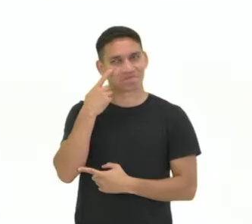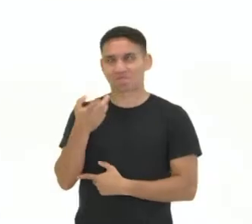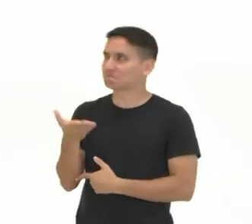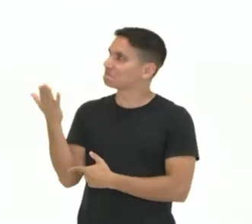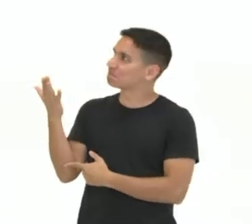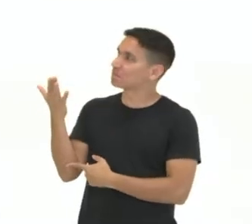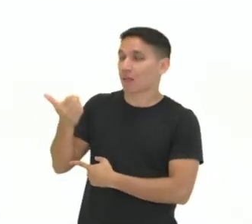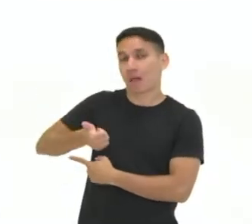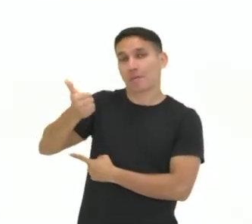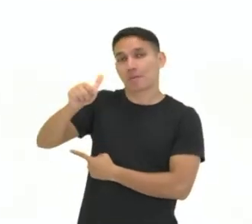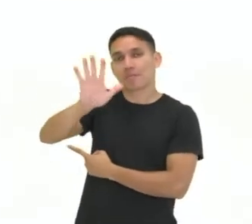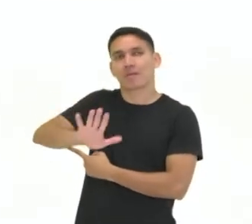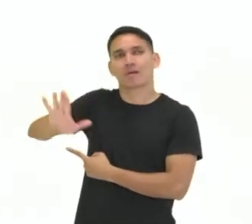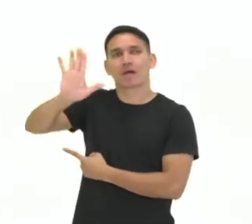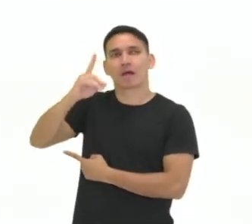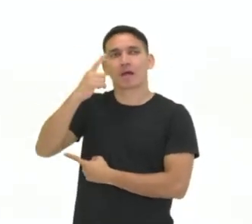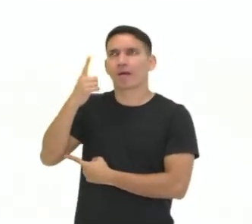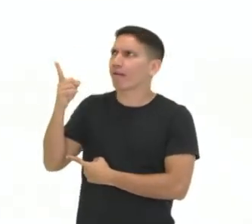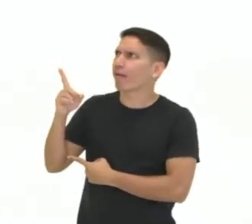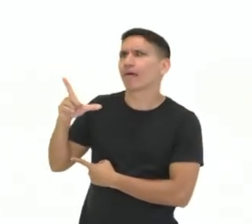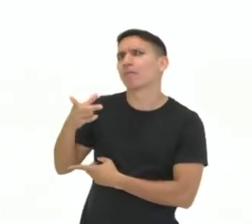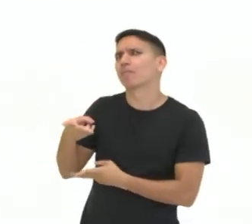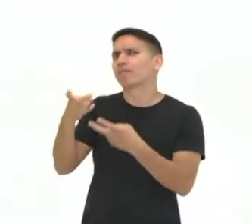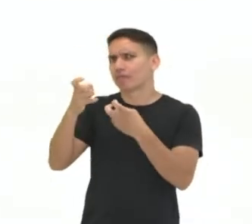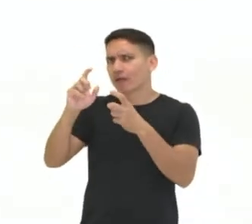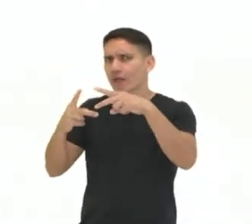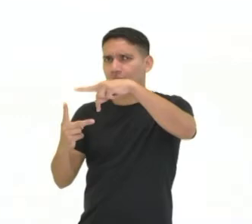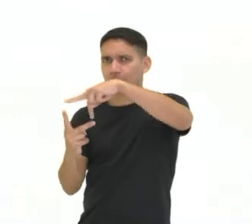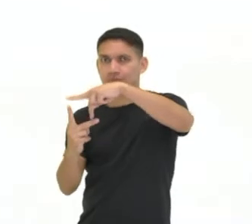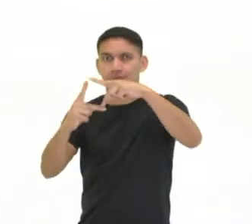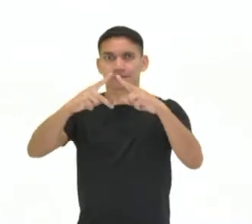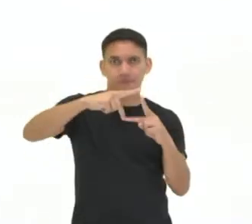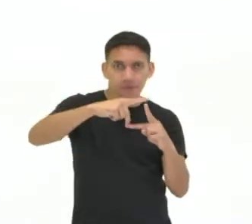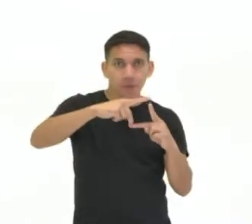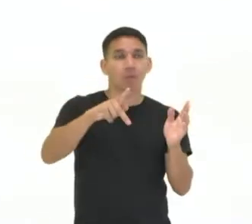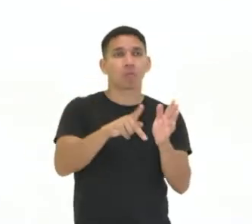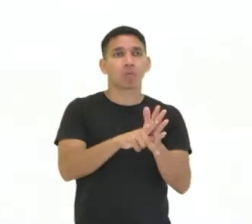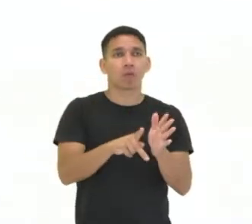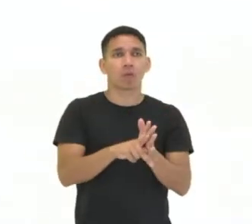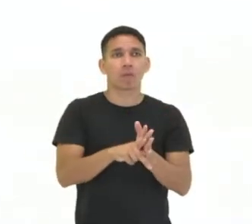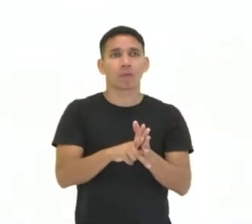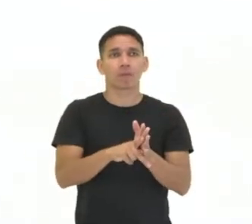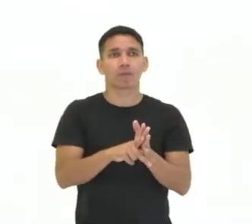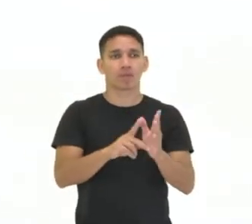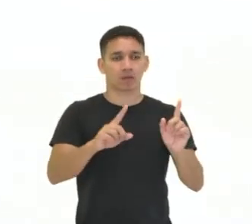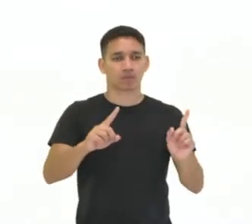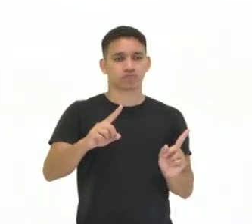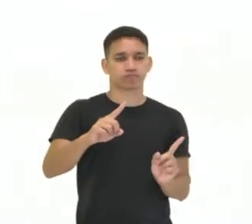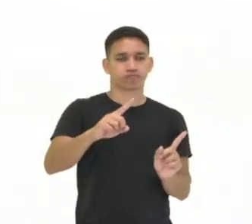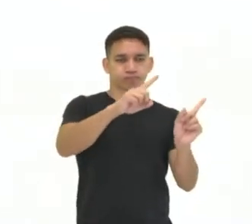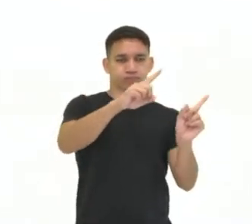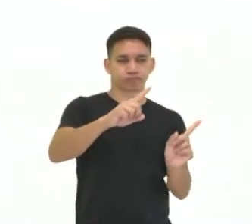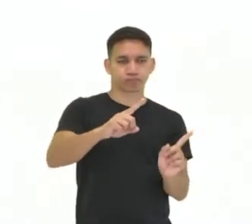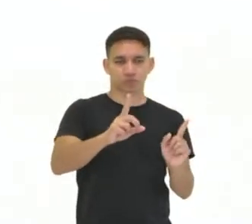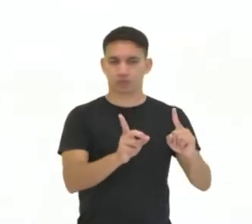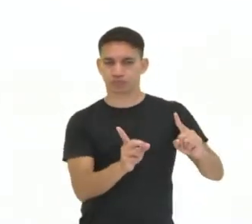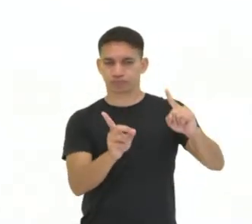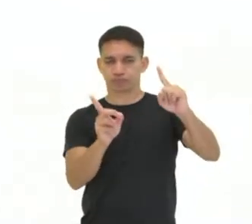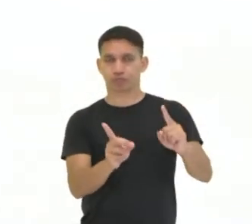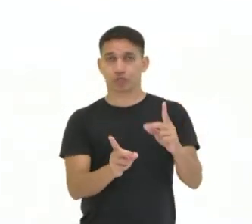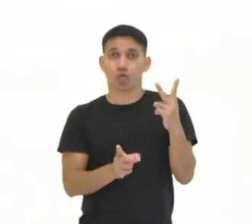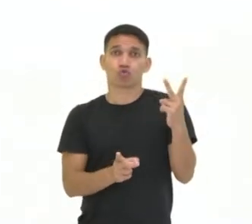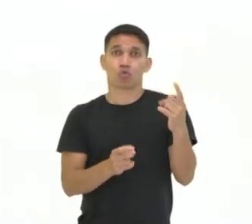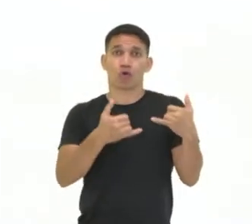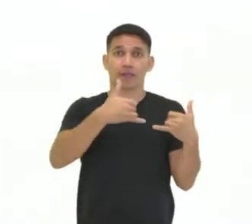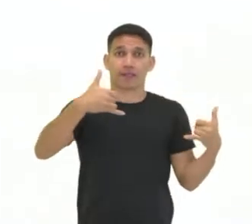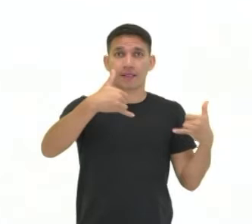Na primeira figurinha, nós temos um quadrilátero que tem 2 pares de lados paralelos. Se